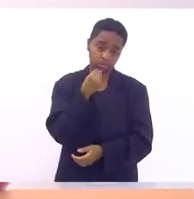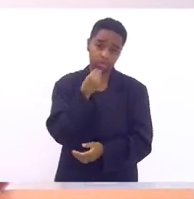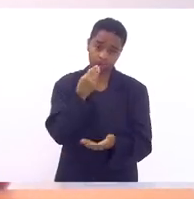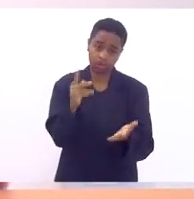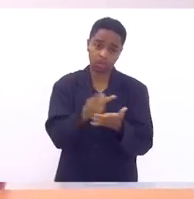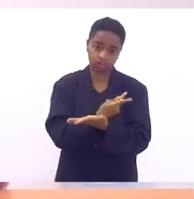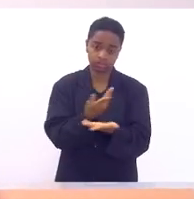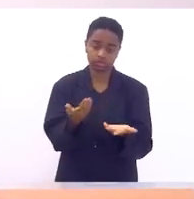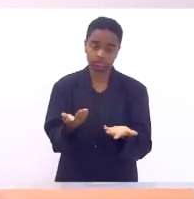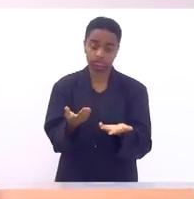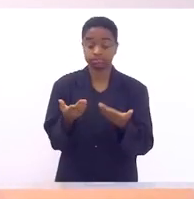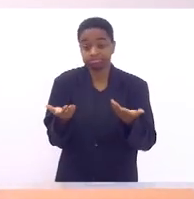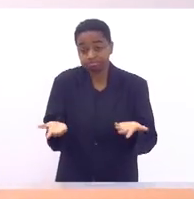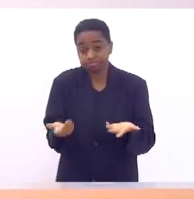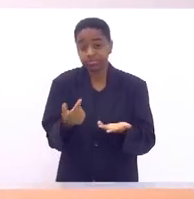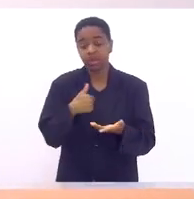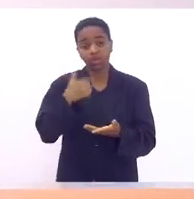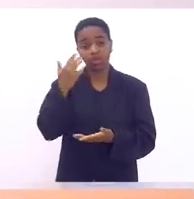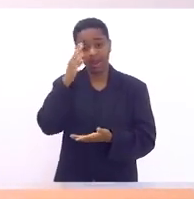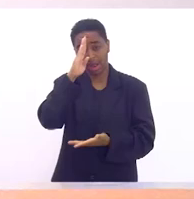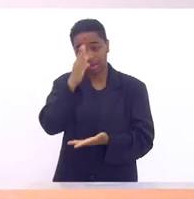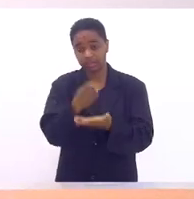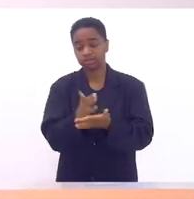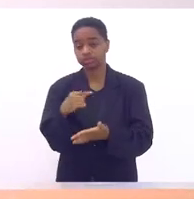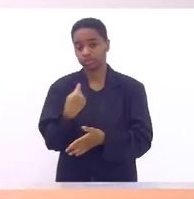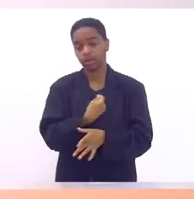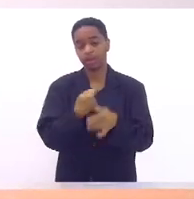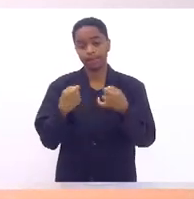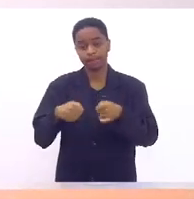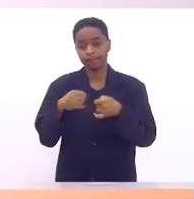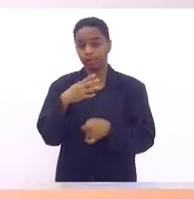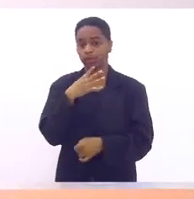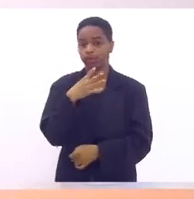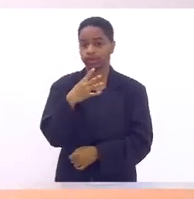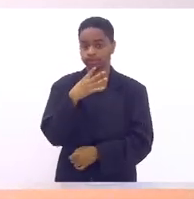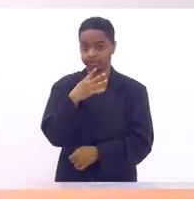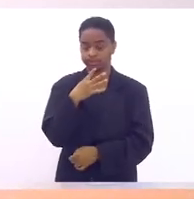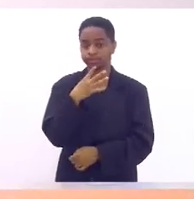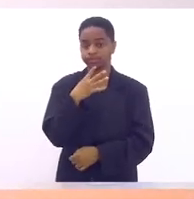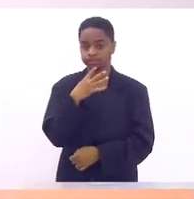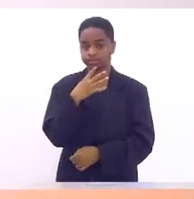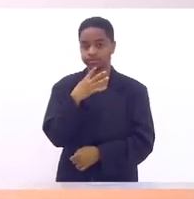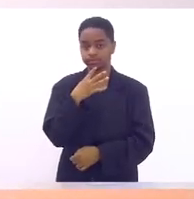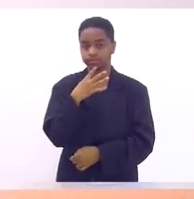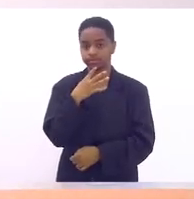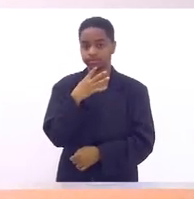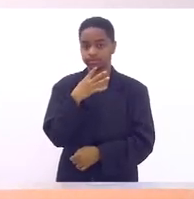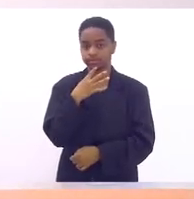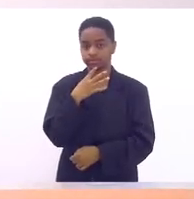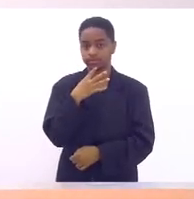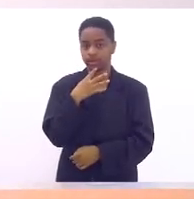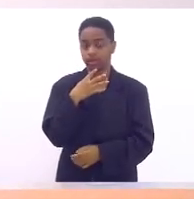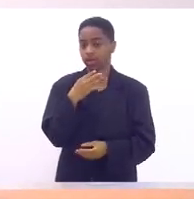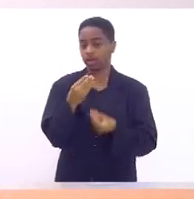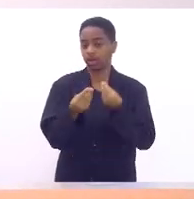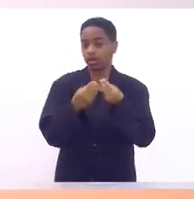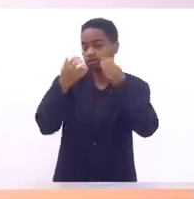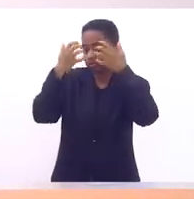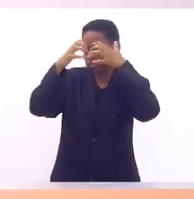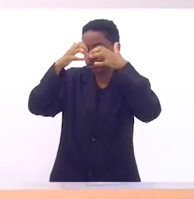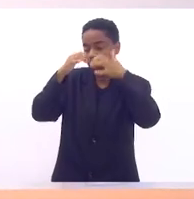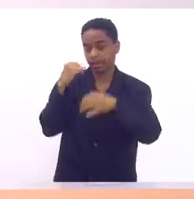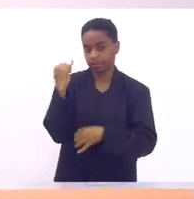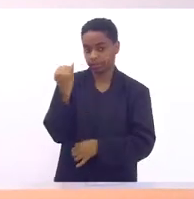acontecer então acho que a gente precisa conhecer essas essa esse acúmulo de reflexão seria muito